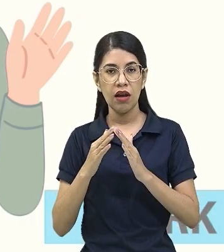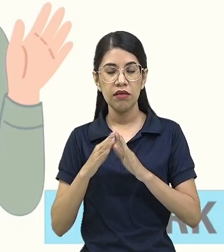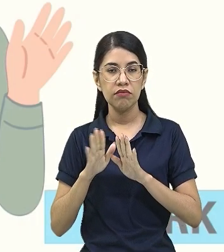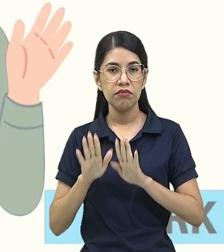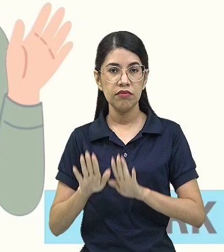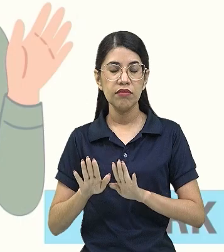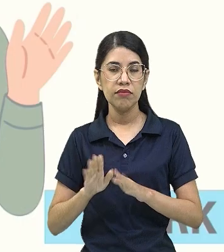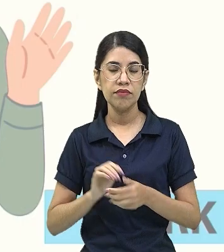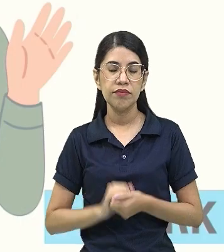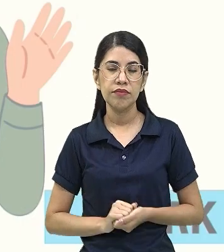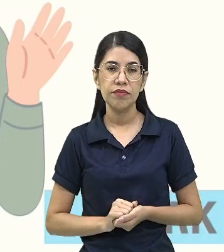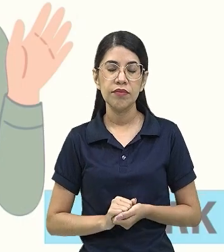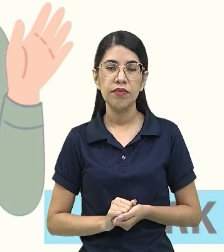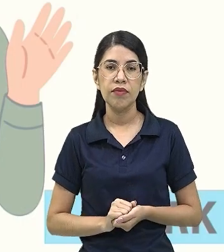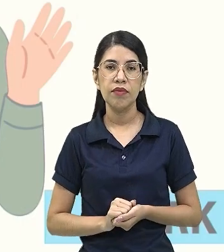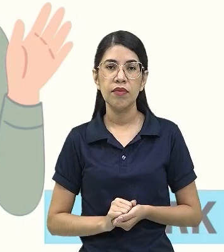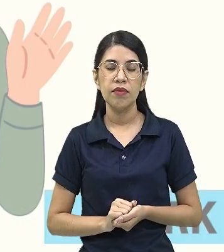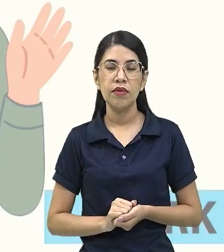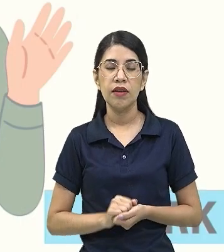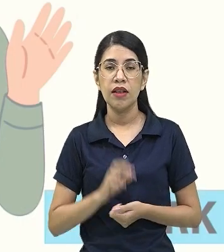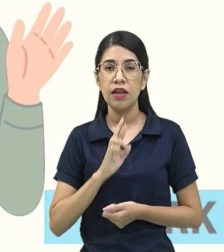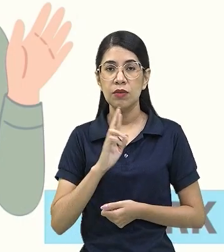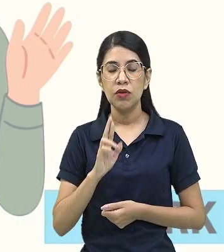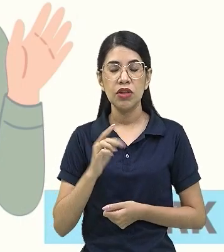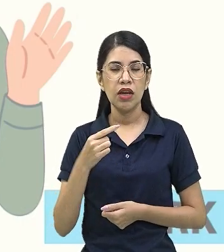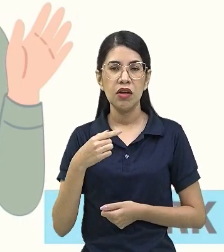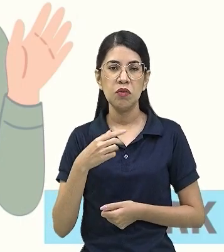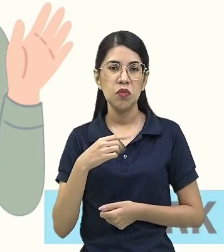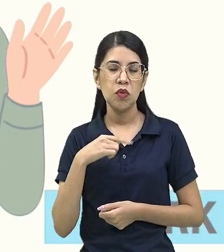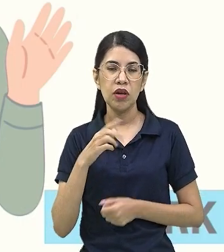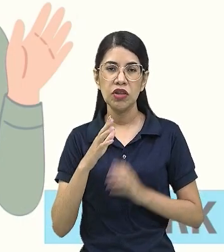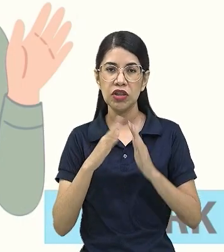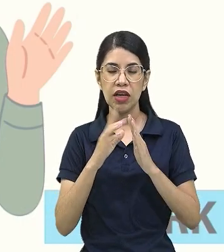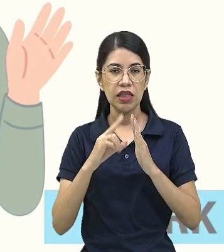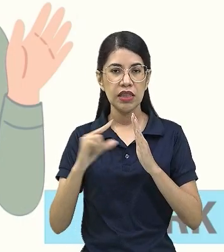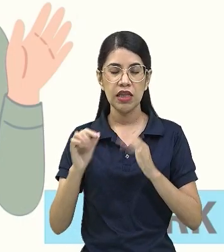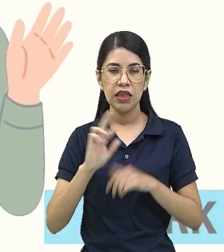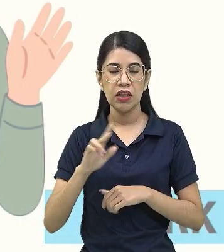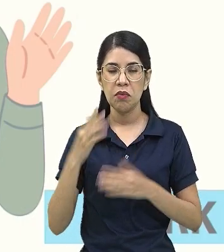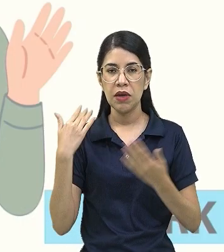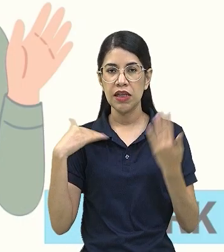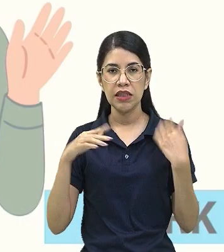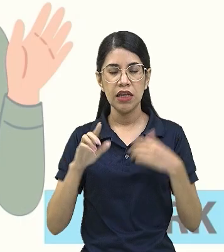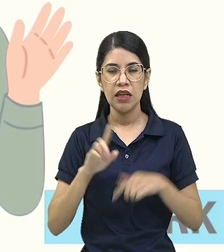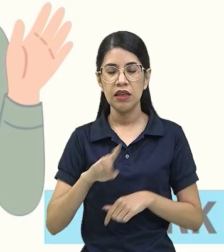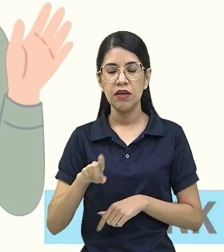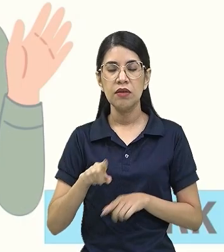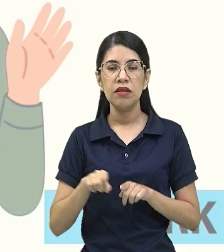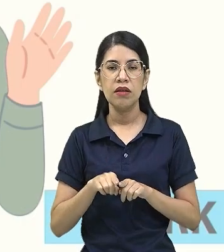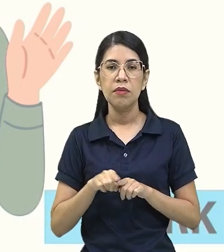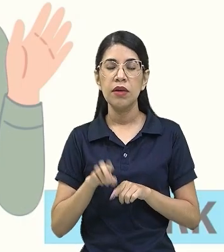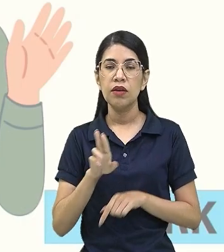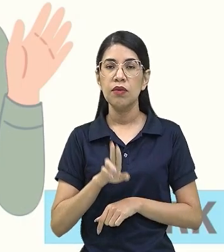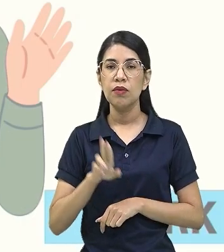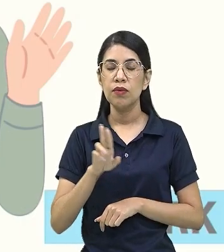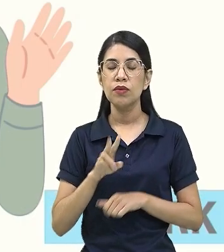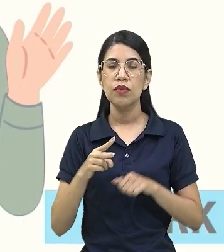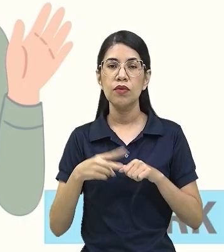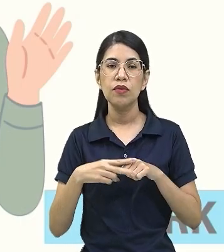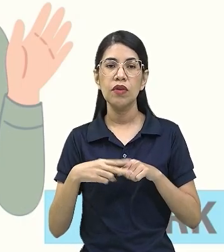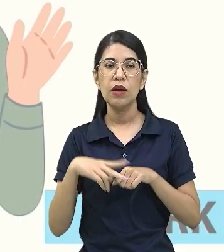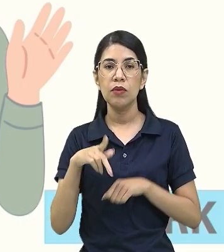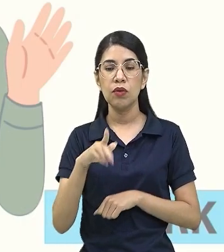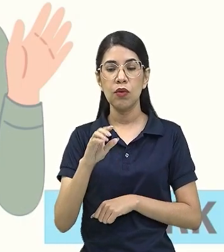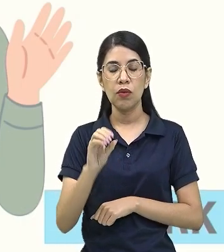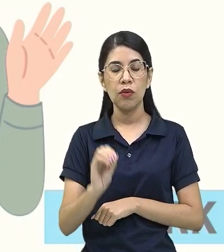né? Eu não saí, eu não fui a passear, eu não saí. O verbo que ela está utilizando aqui é o go. Veja que eu